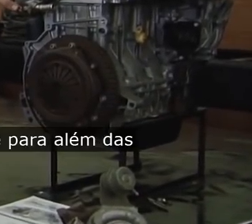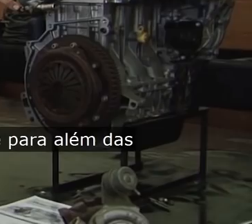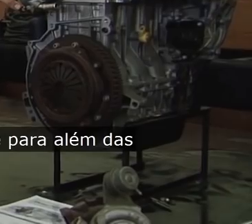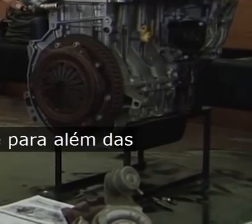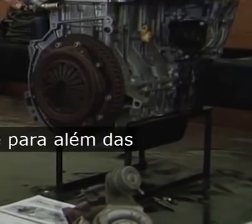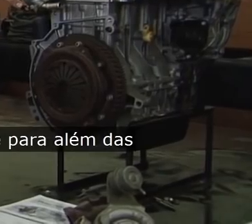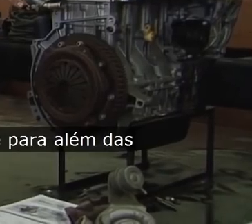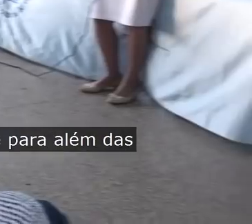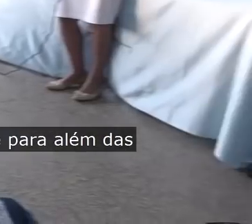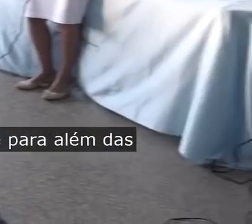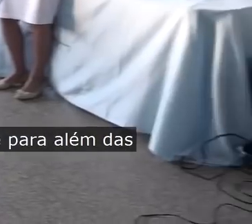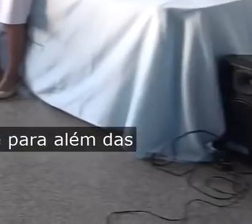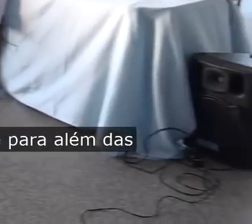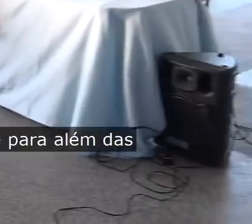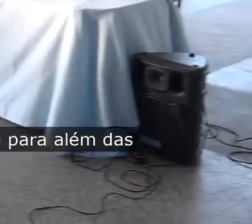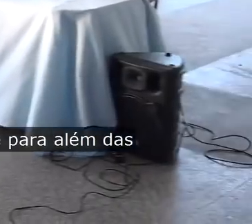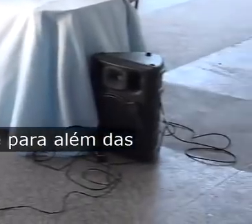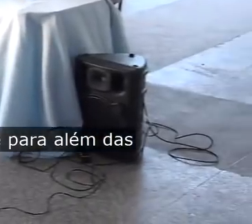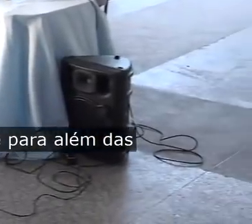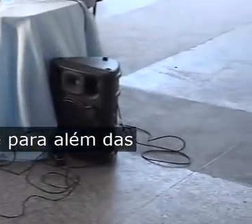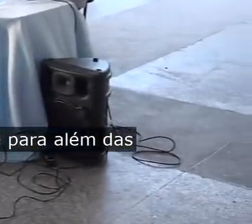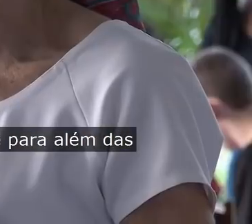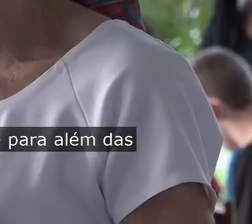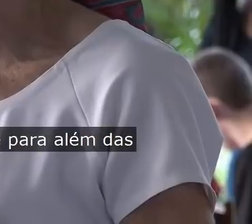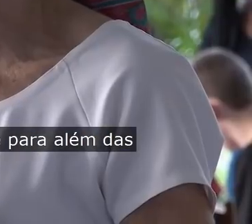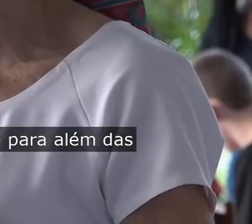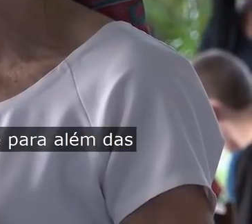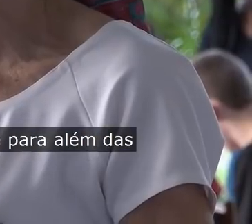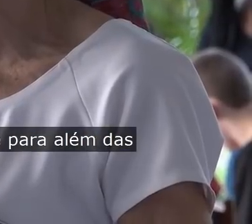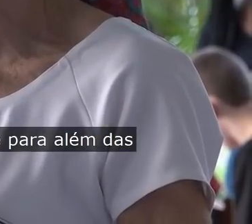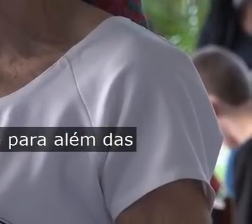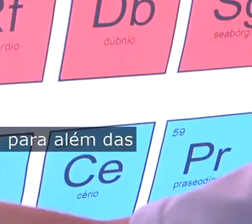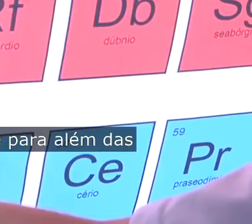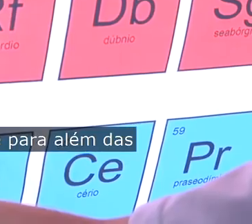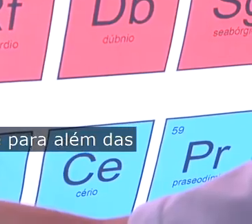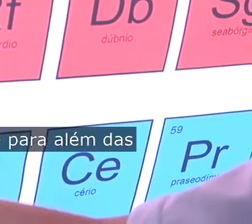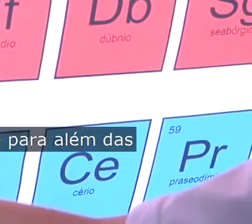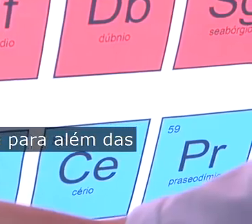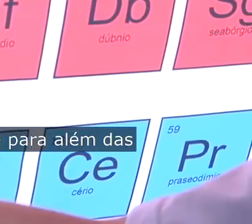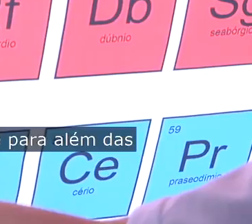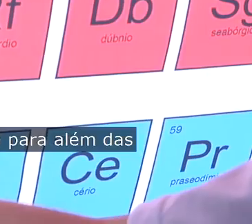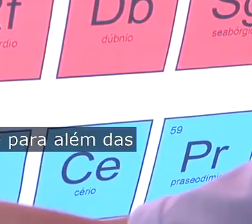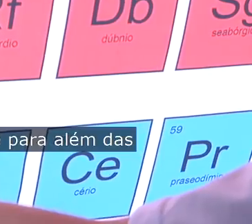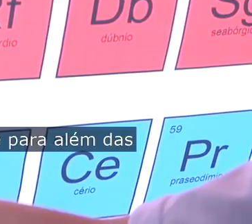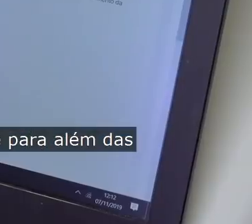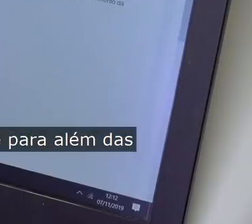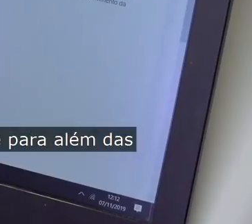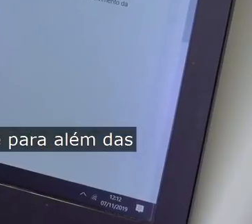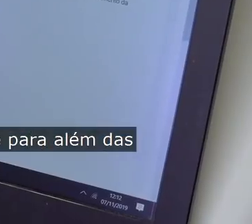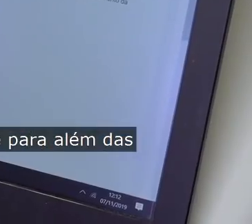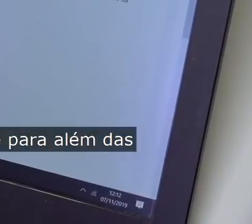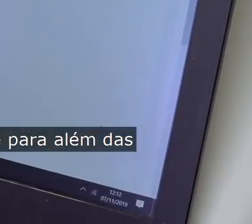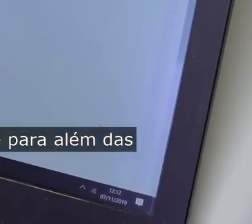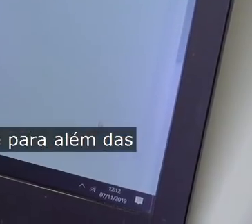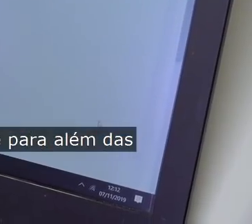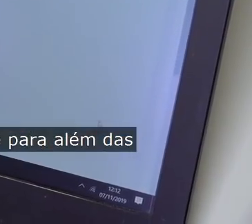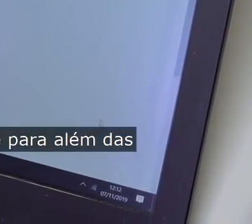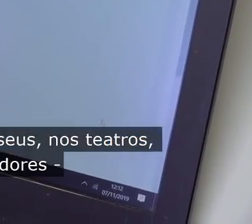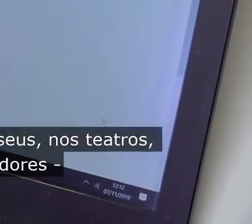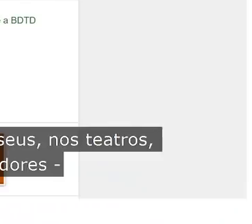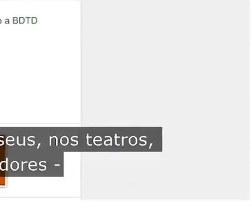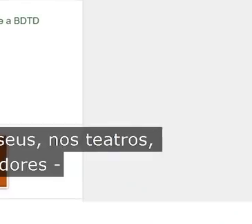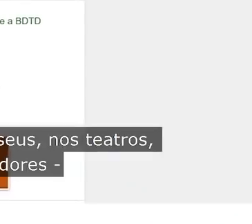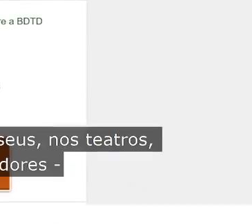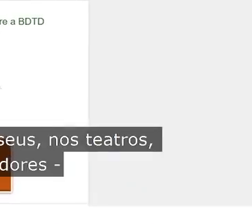Na UERJ, os saberes não conhecem limites. Estende-se para além das salas de aulas presenciais e